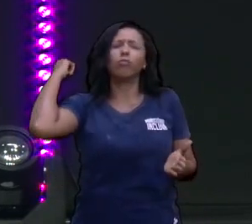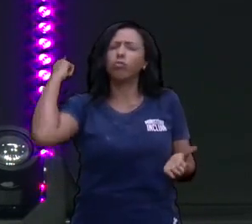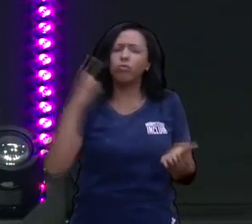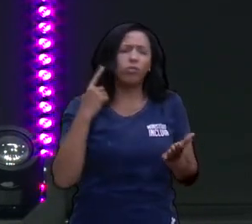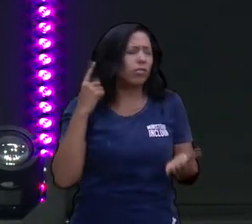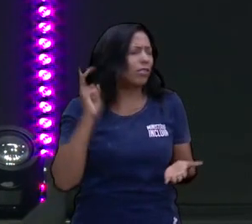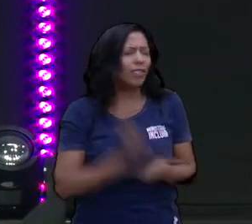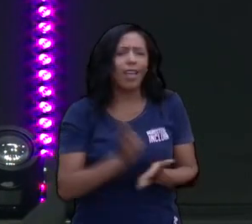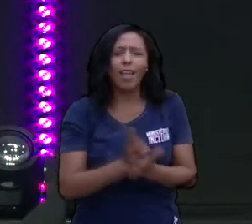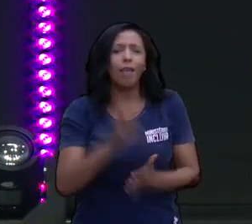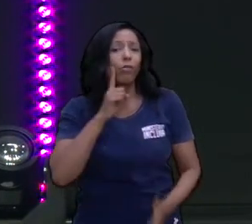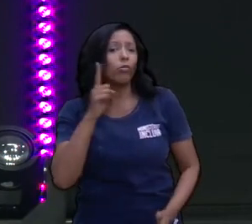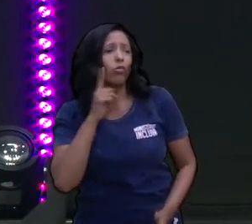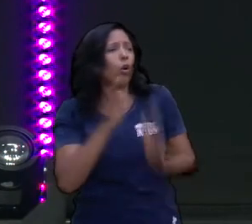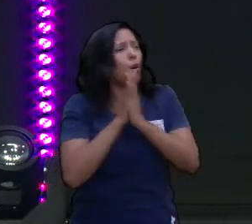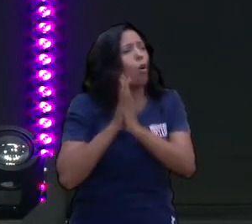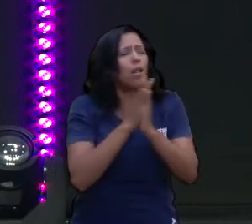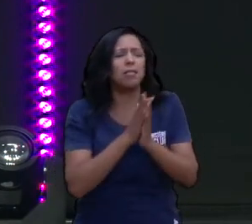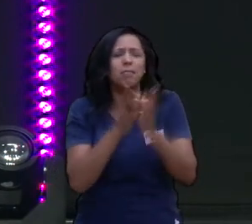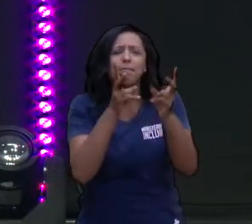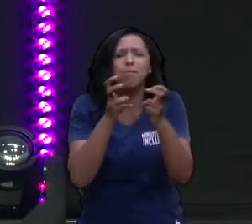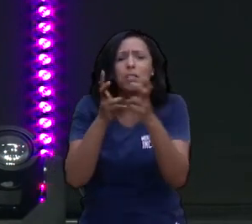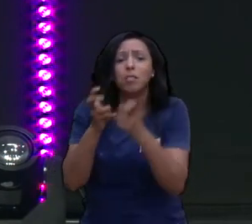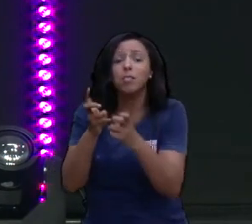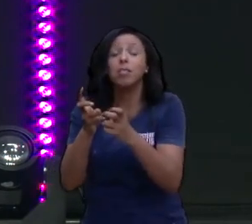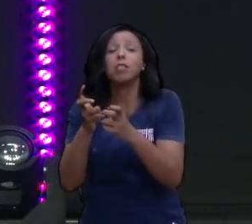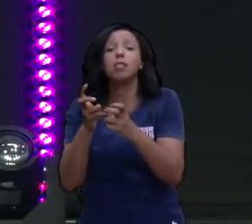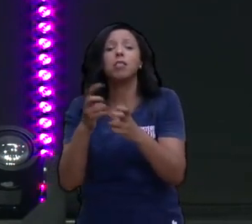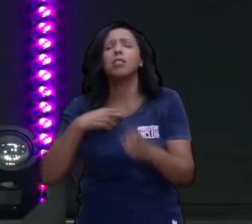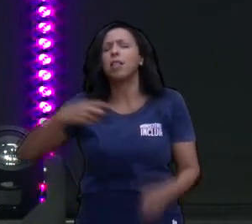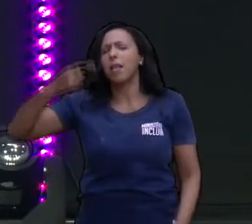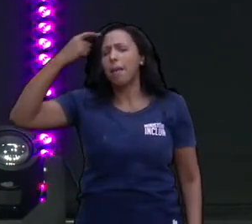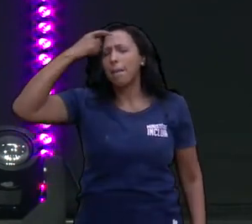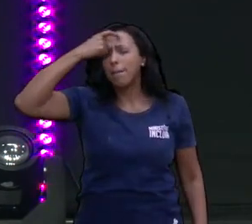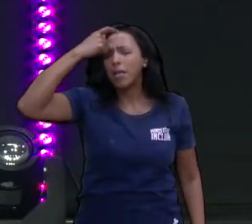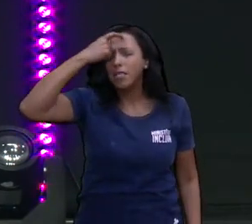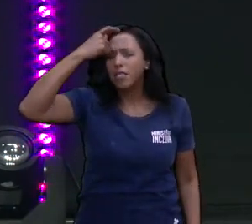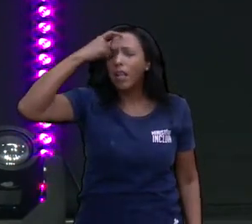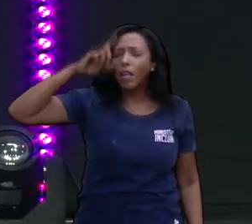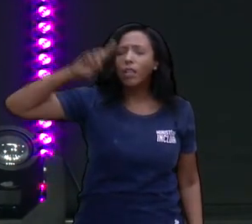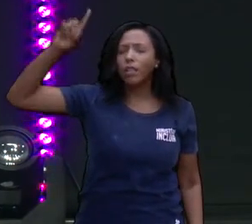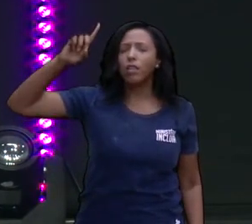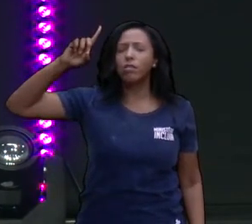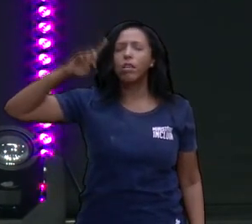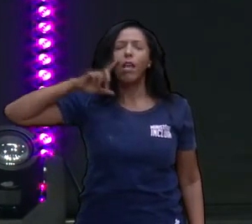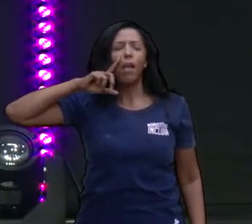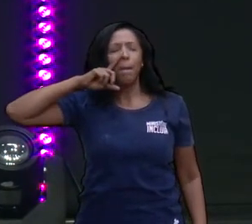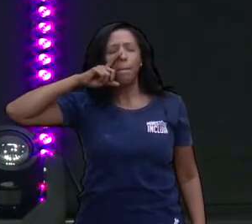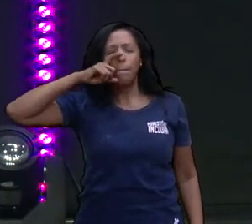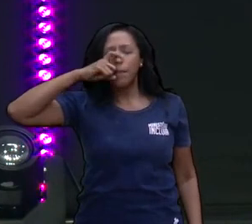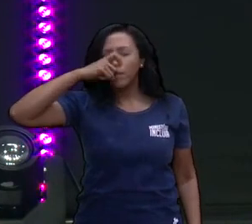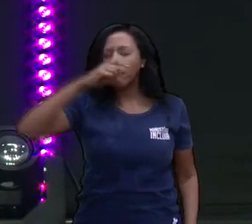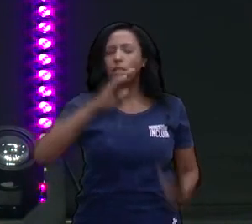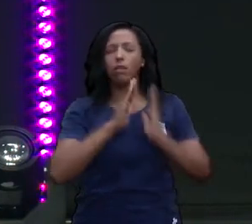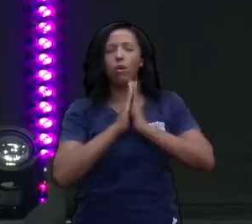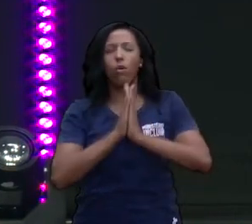e Súplica Tendo isso em mente estejam atentos e perseverem na oração